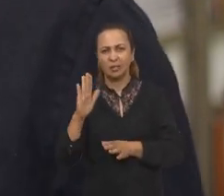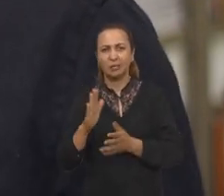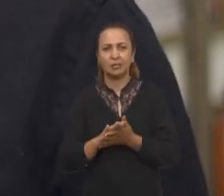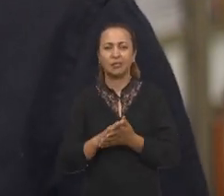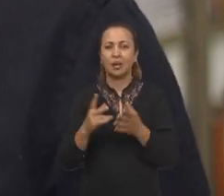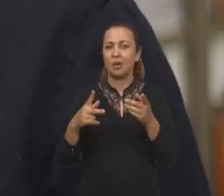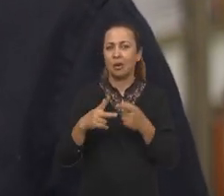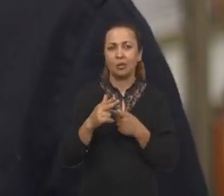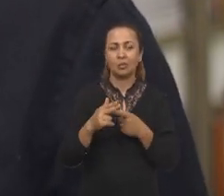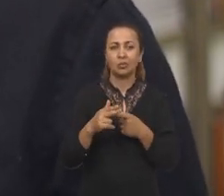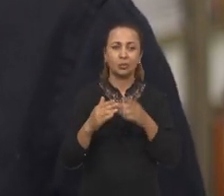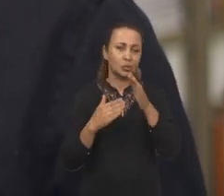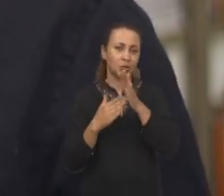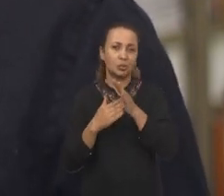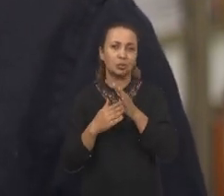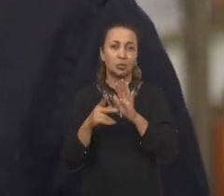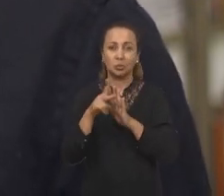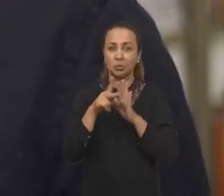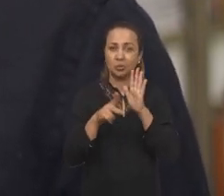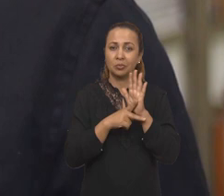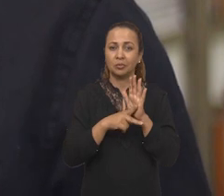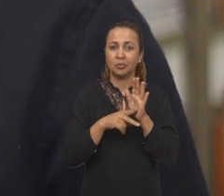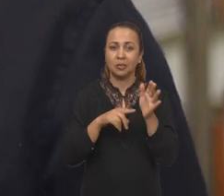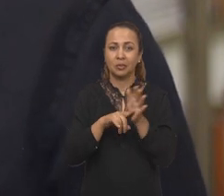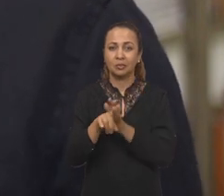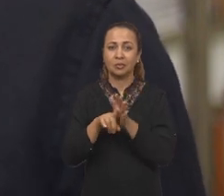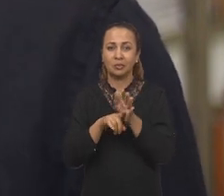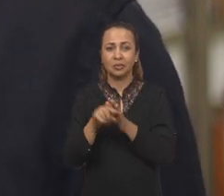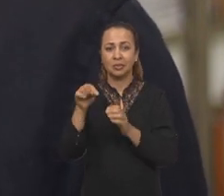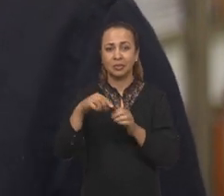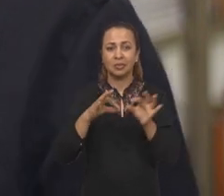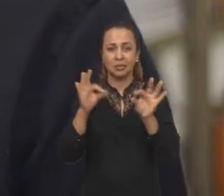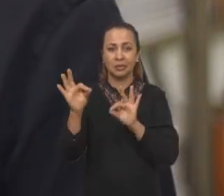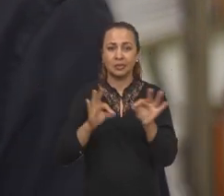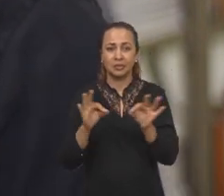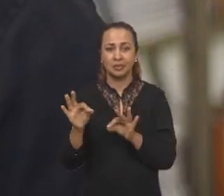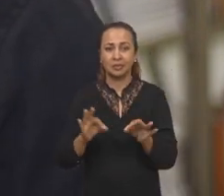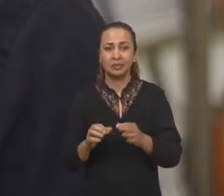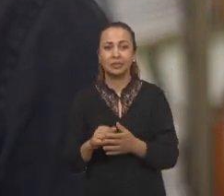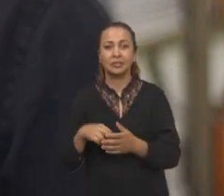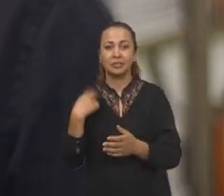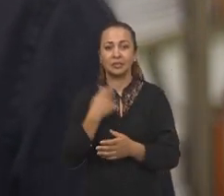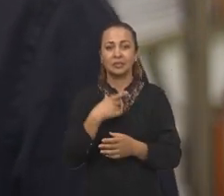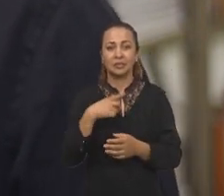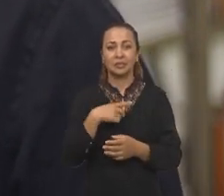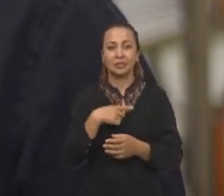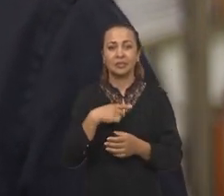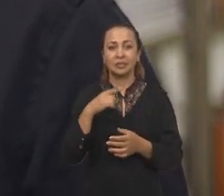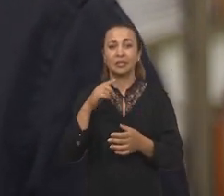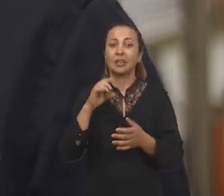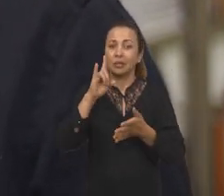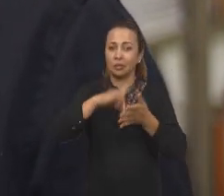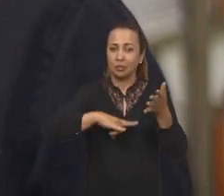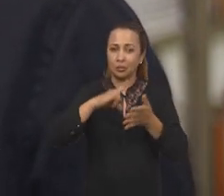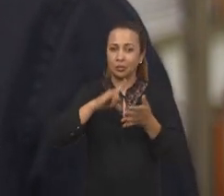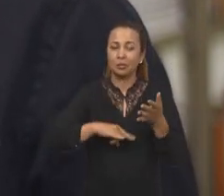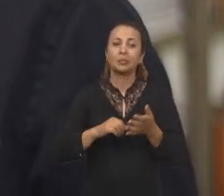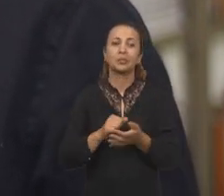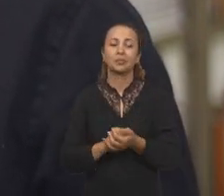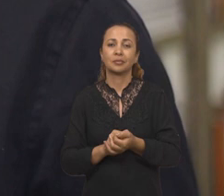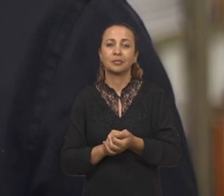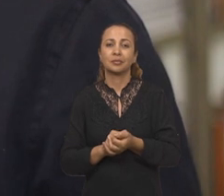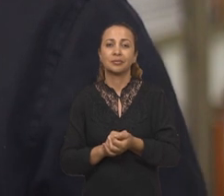né o recorte temporal do projeto e pesquisa essa organização que a gente tem o material documental dela